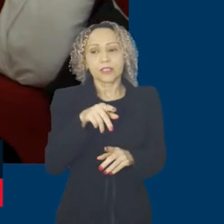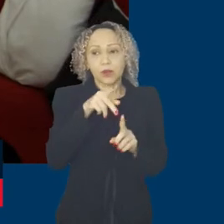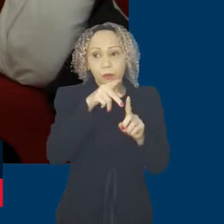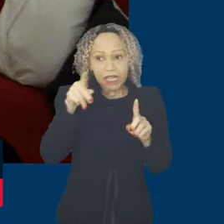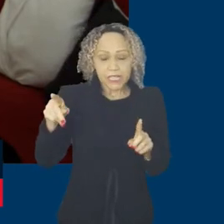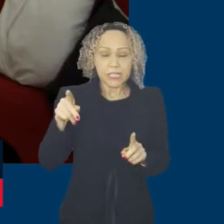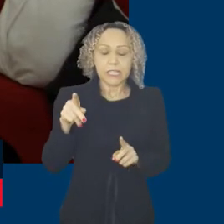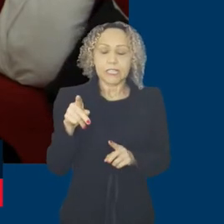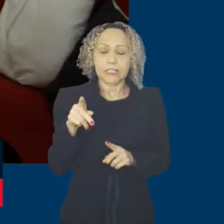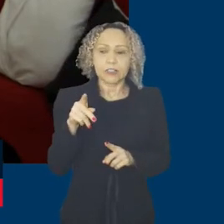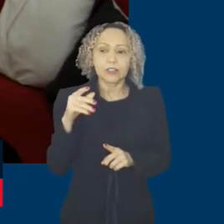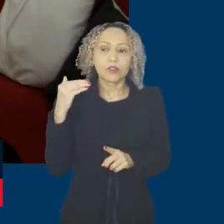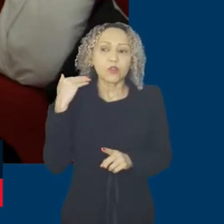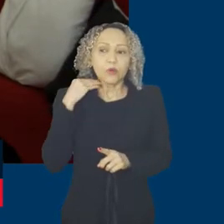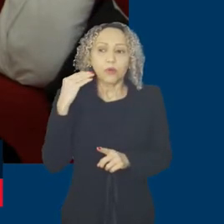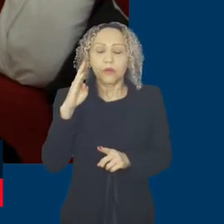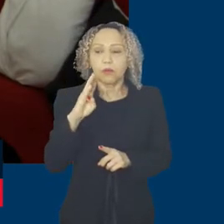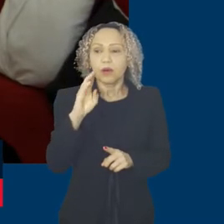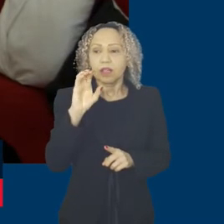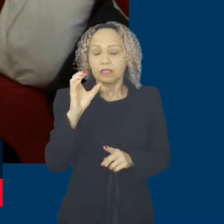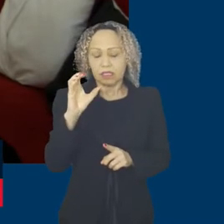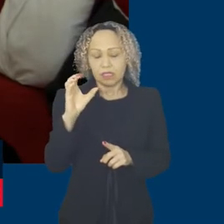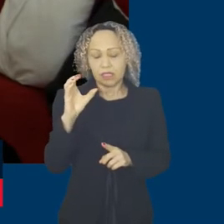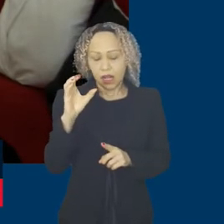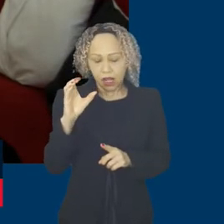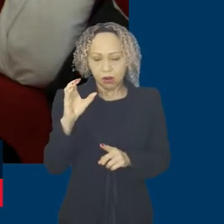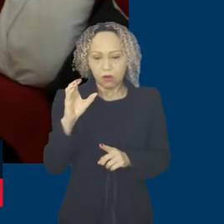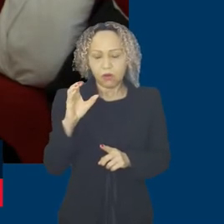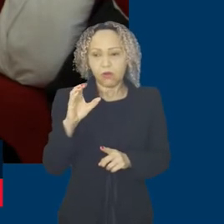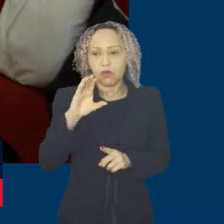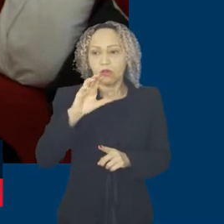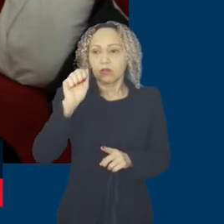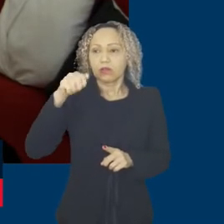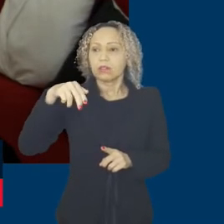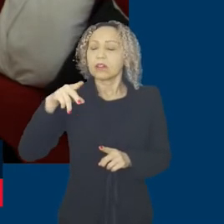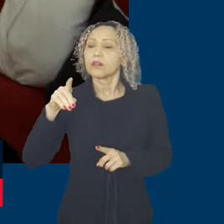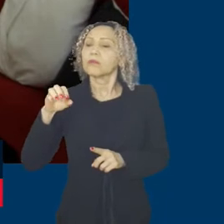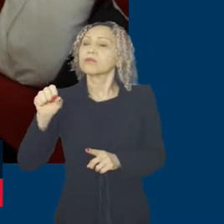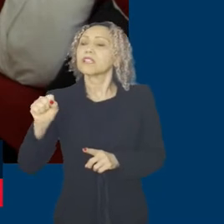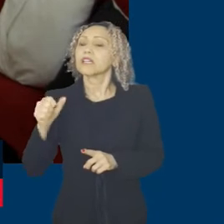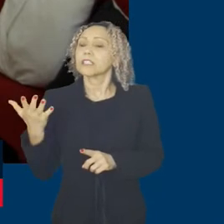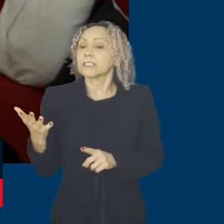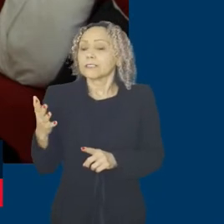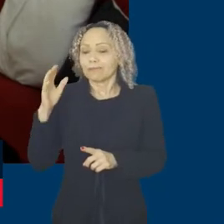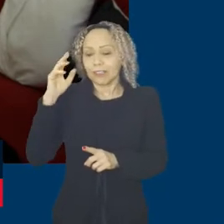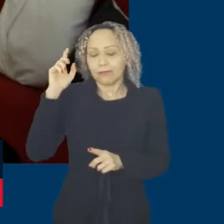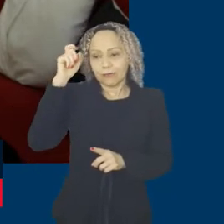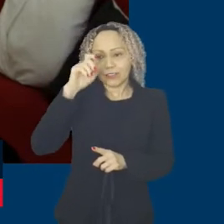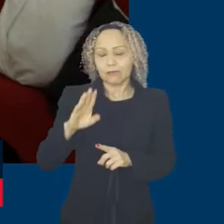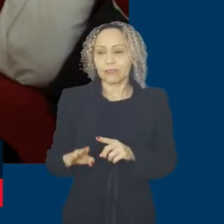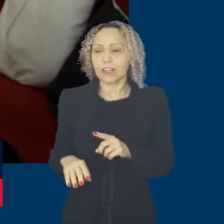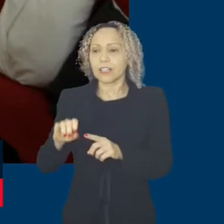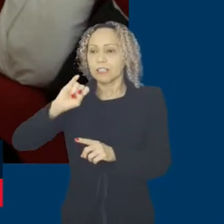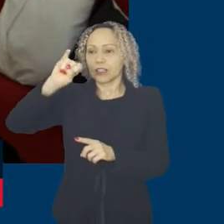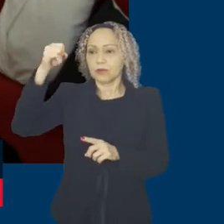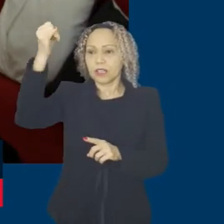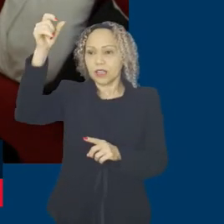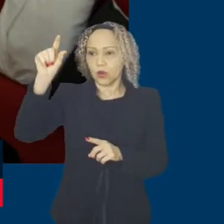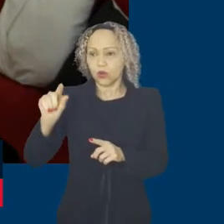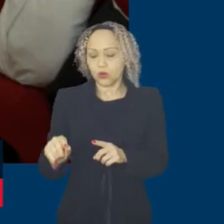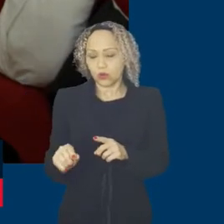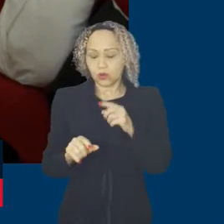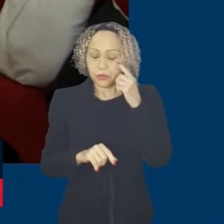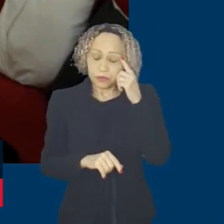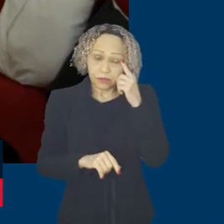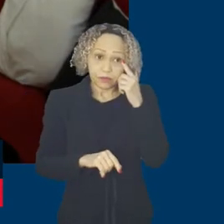Como o governo planeja entregar ali ao Congresso uma nova regra fiscal que vai substituir o teto de gastos e vai recuperar, a gente